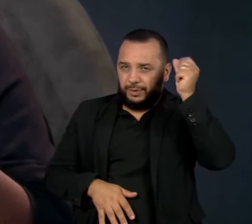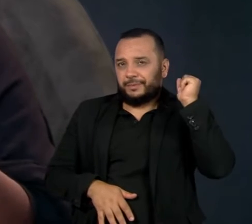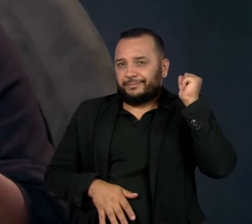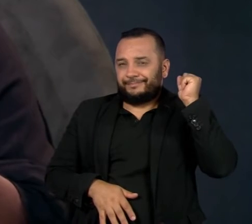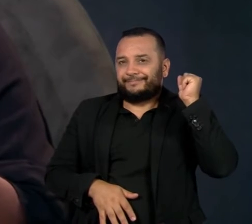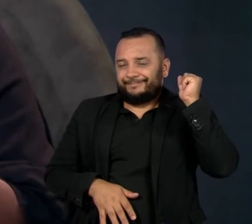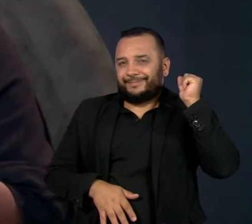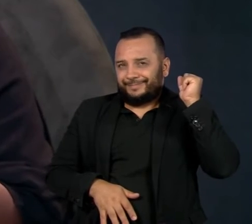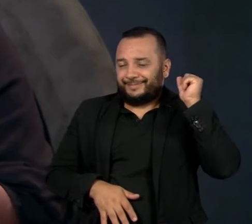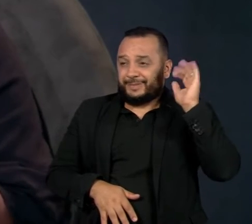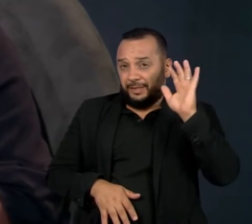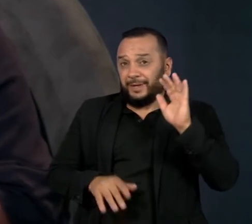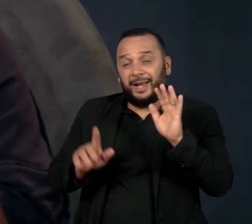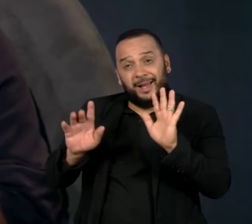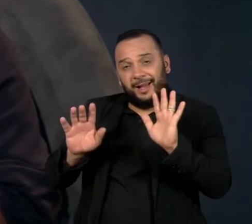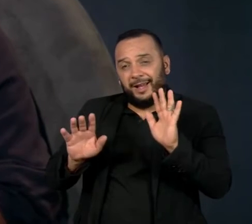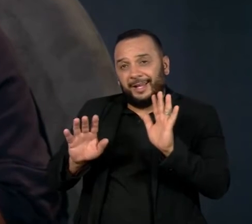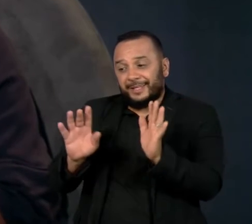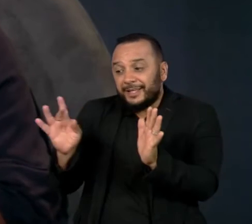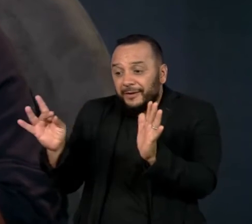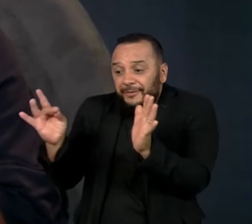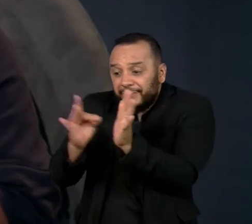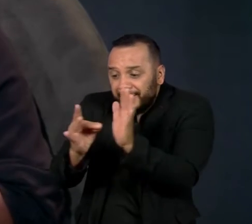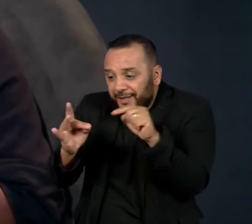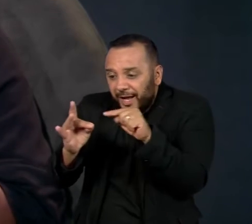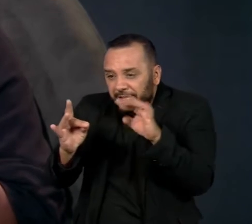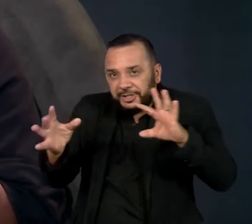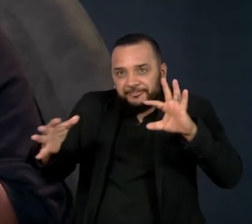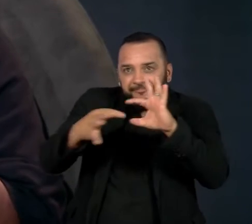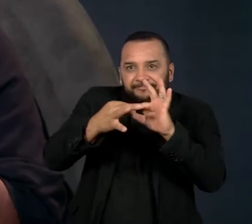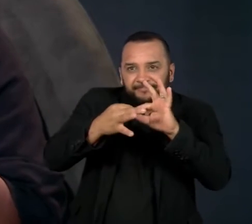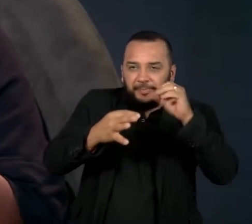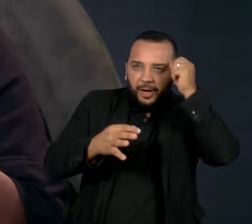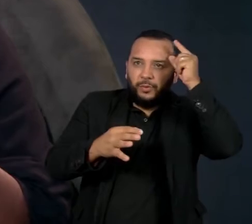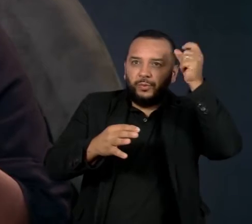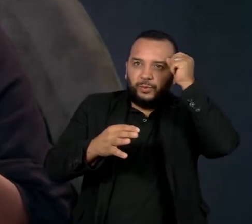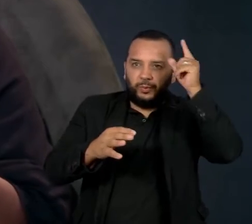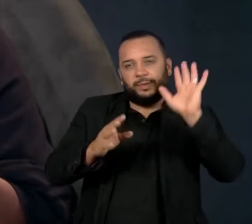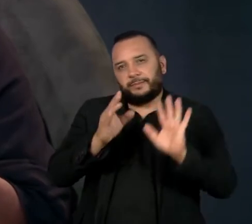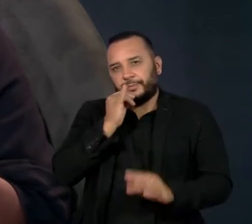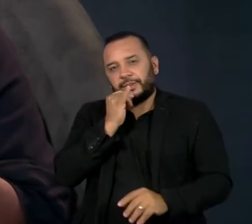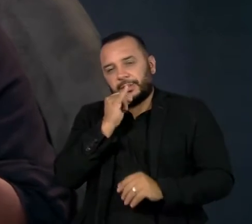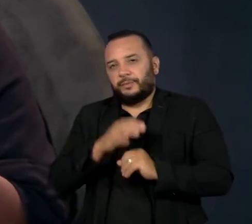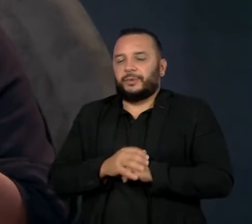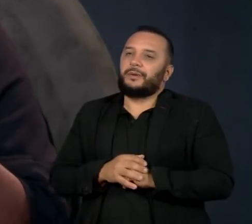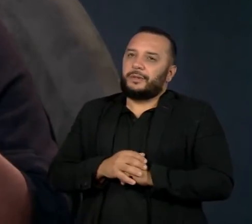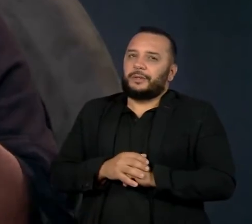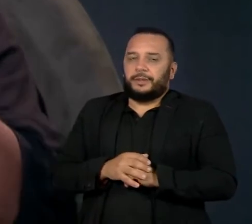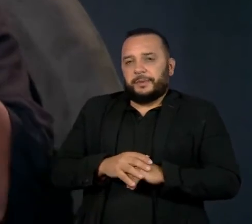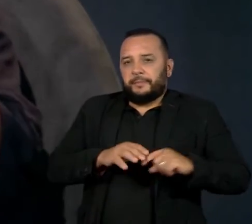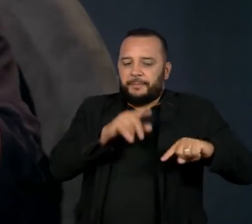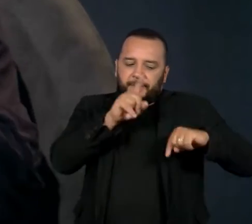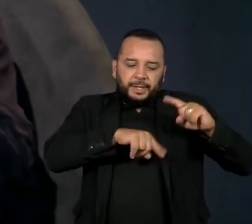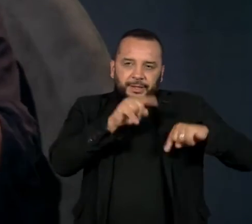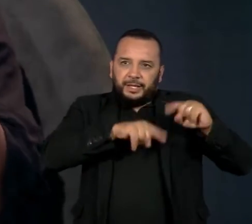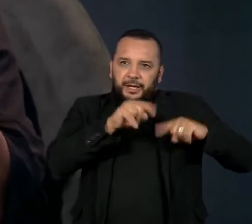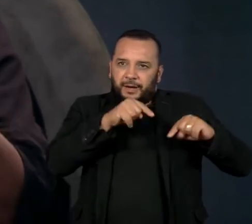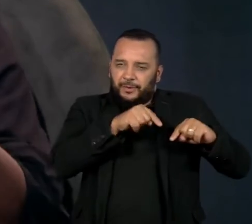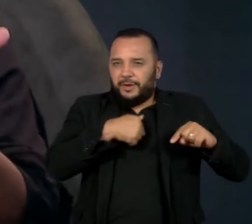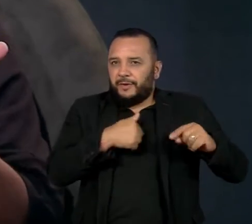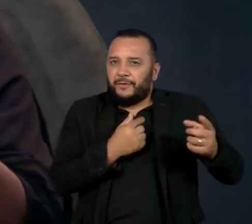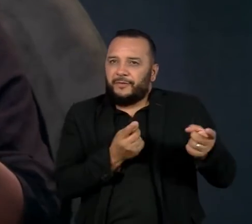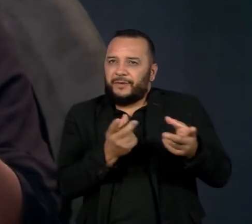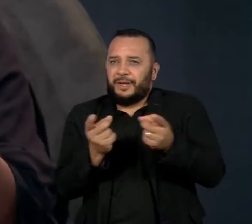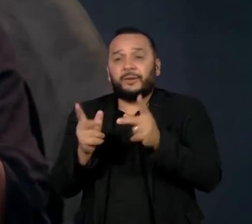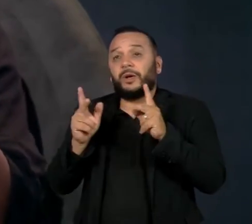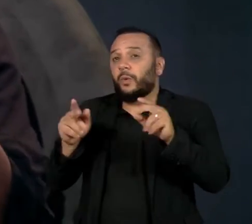isso. Às vezes, acontece da gente vender produtos, assim como quando você trabalha